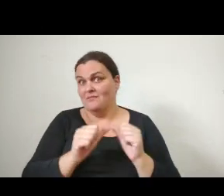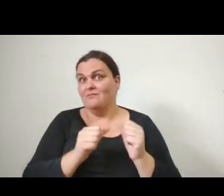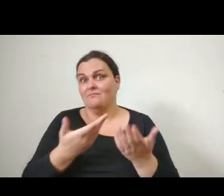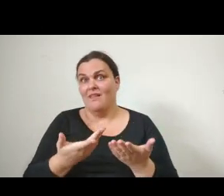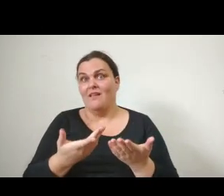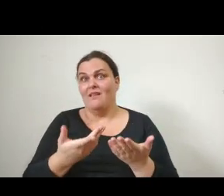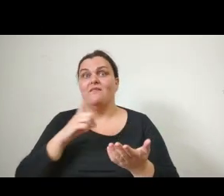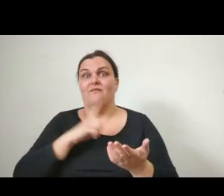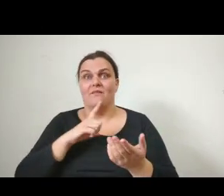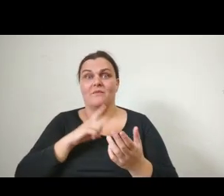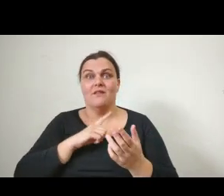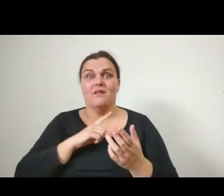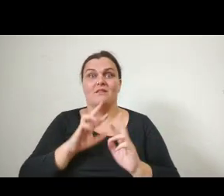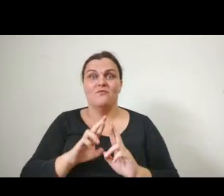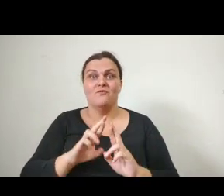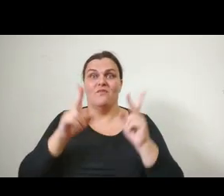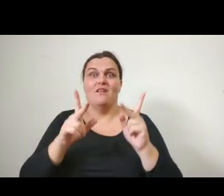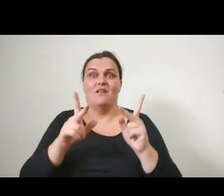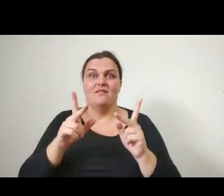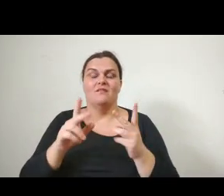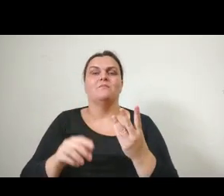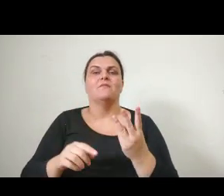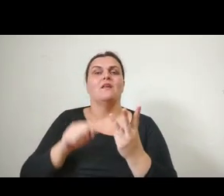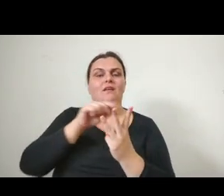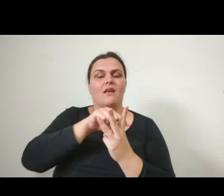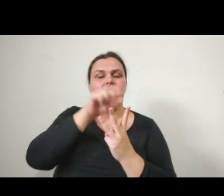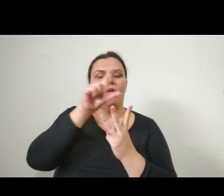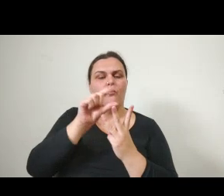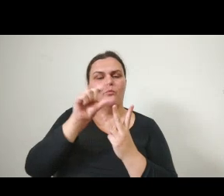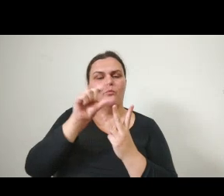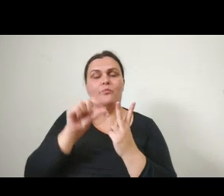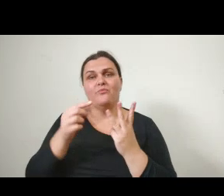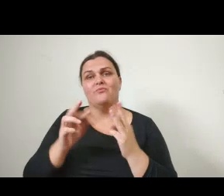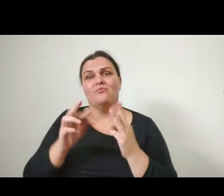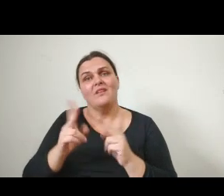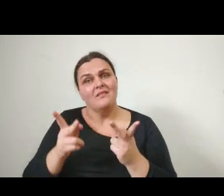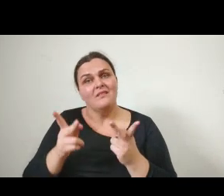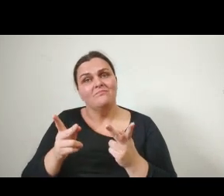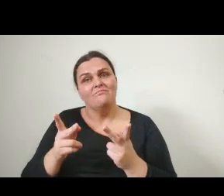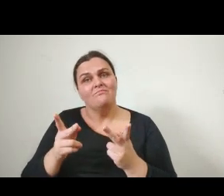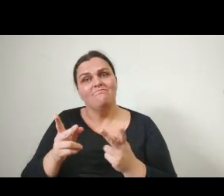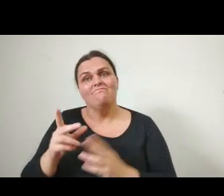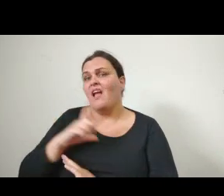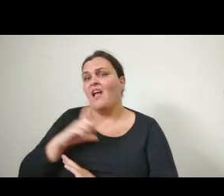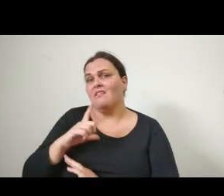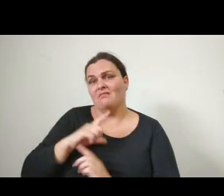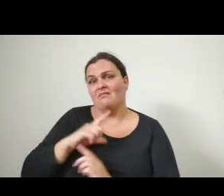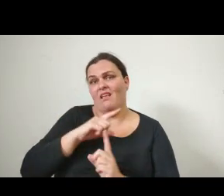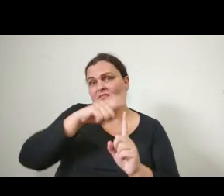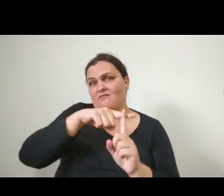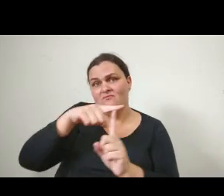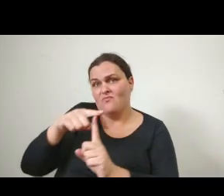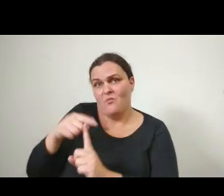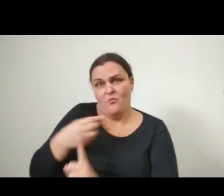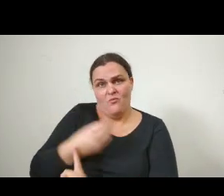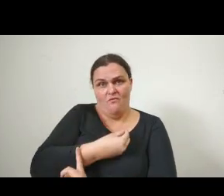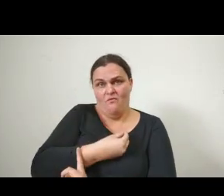Algumas áreas, olha, podem sofrer uma mudança de 90% na representação de espécies. Uma